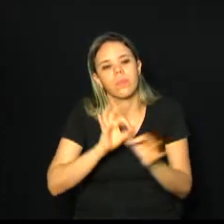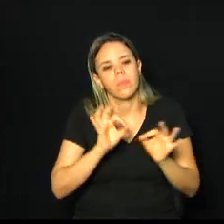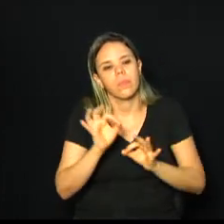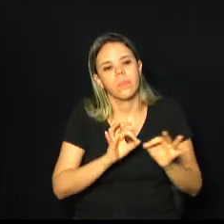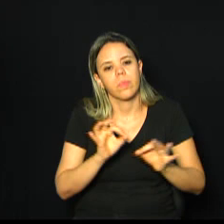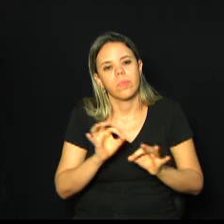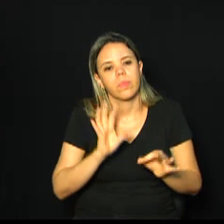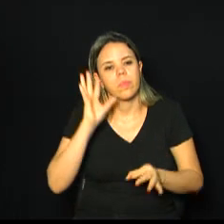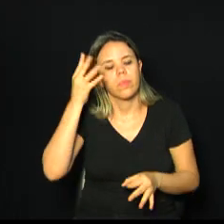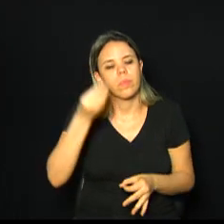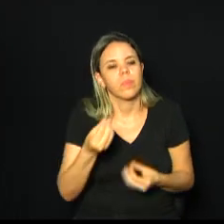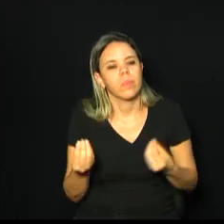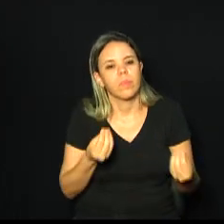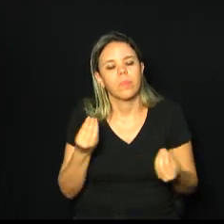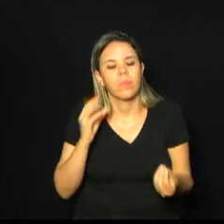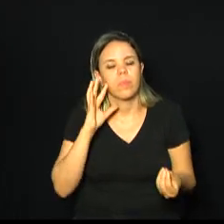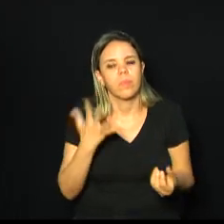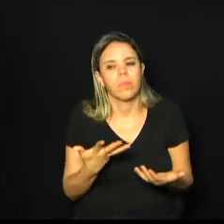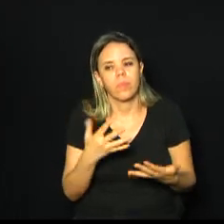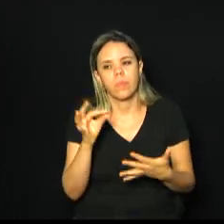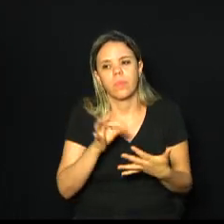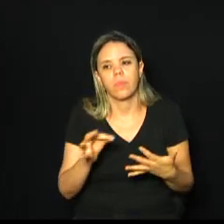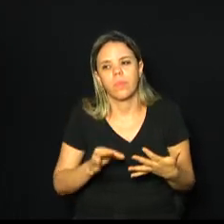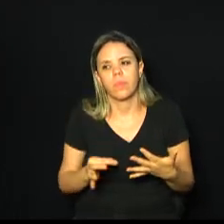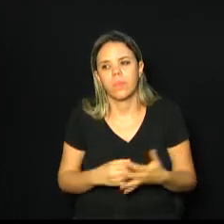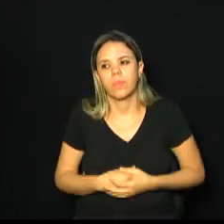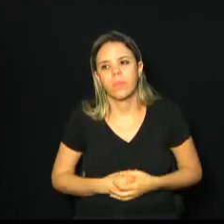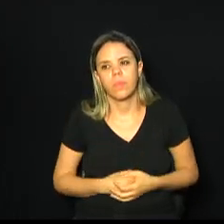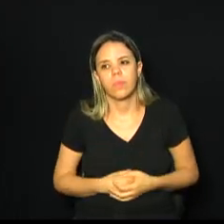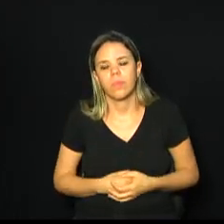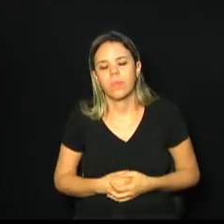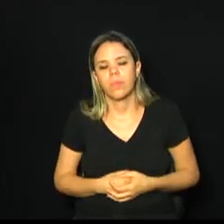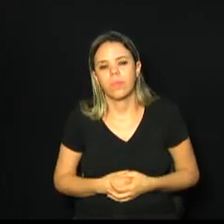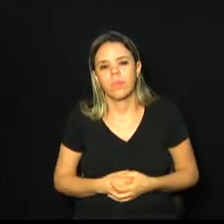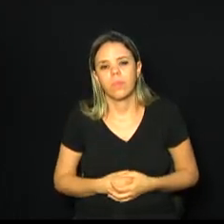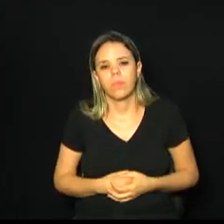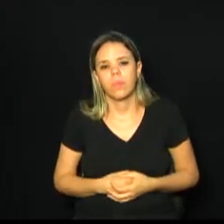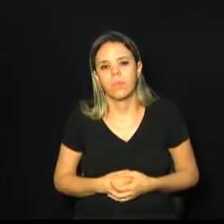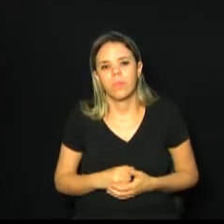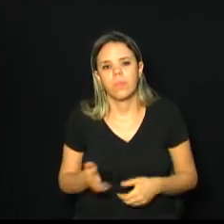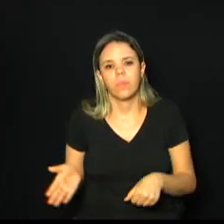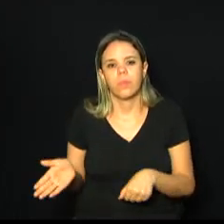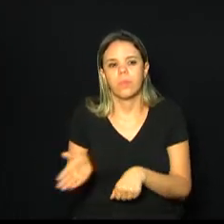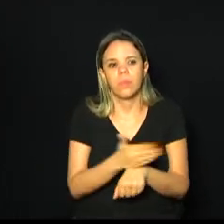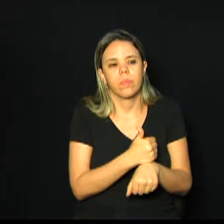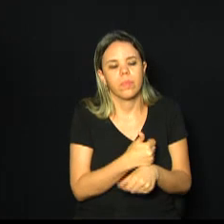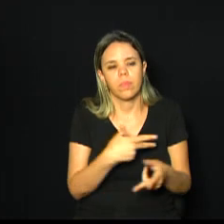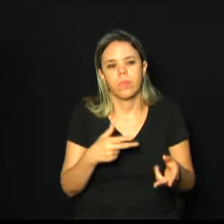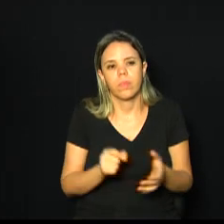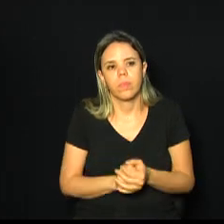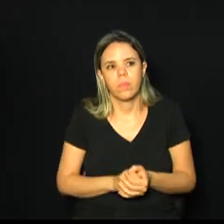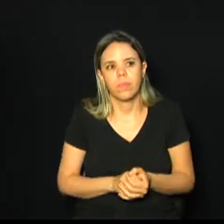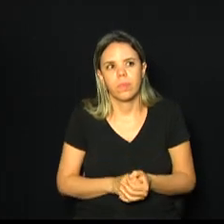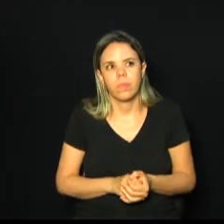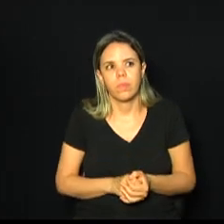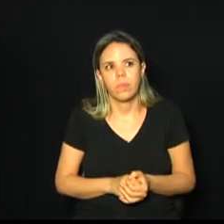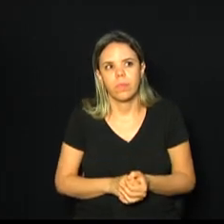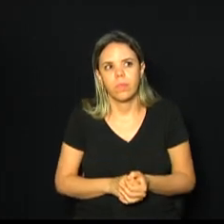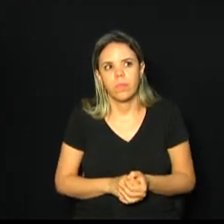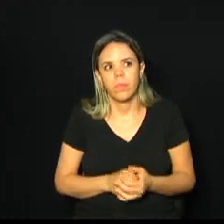e entender como resolver cada um deles. Ou seja, a questão de antecipação.